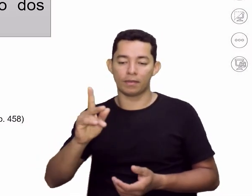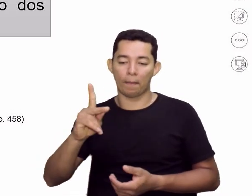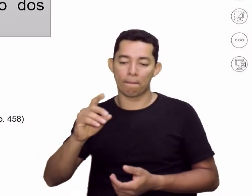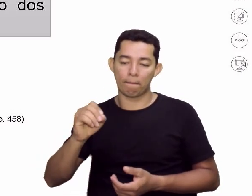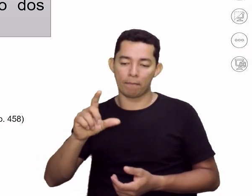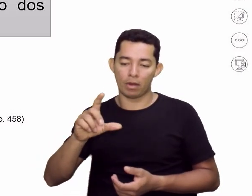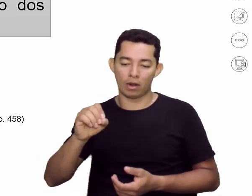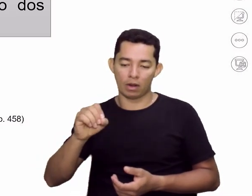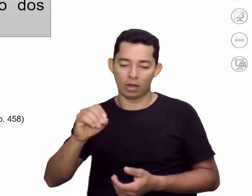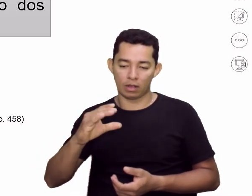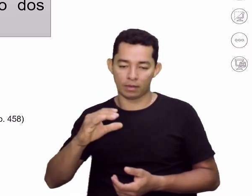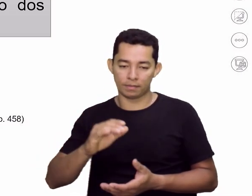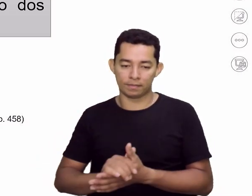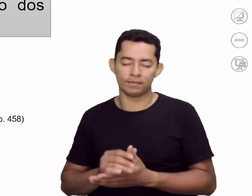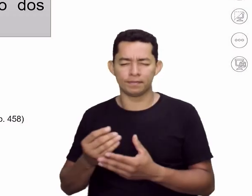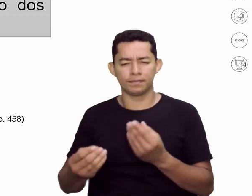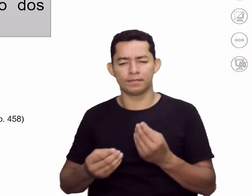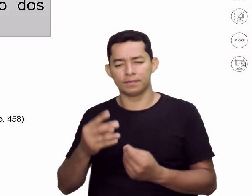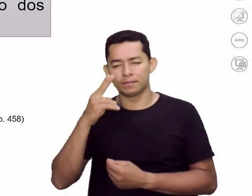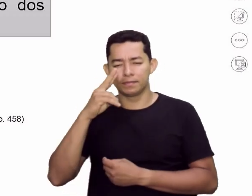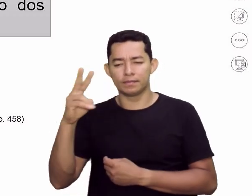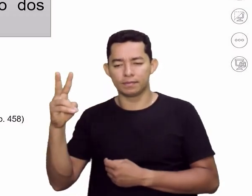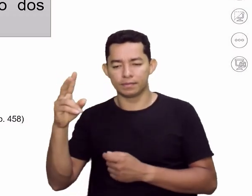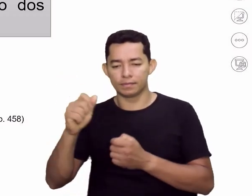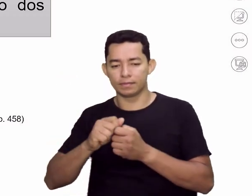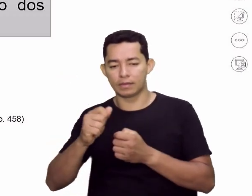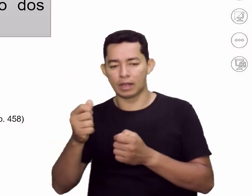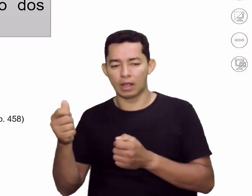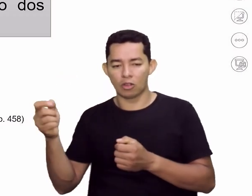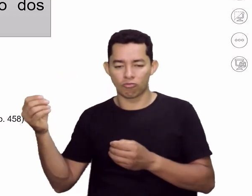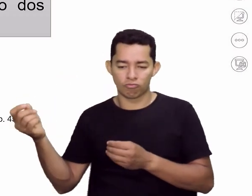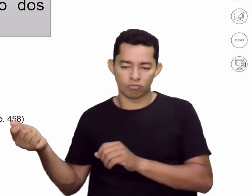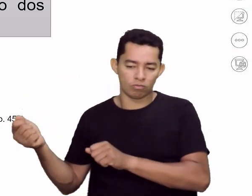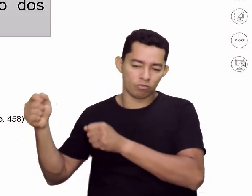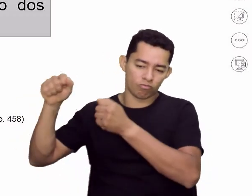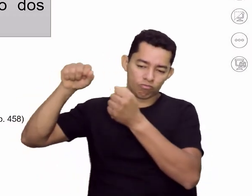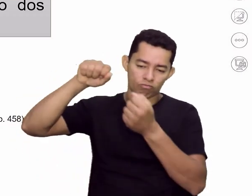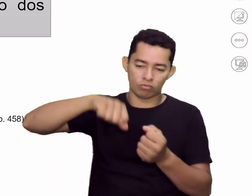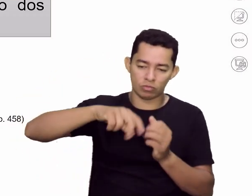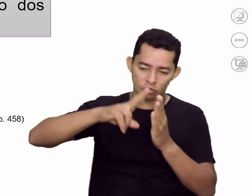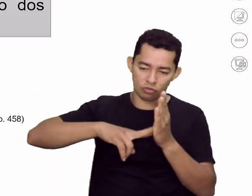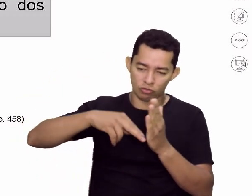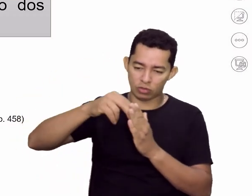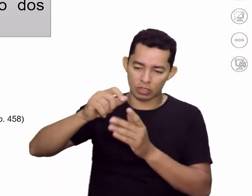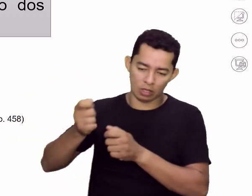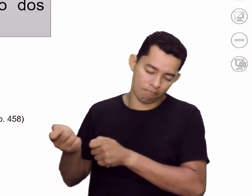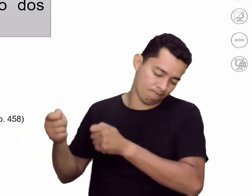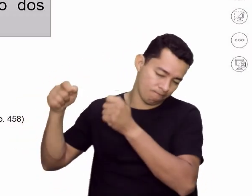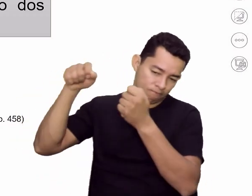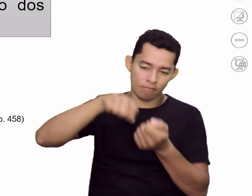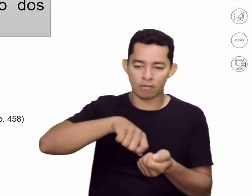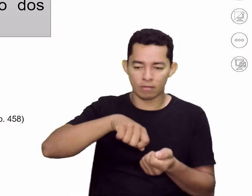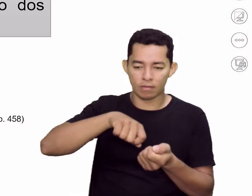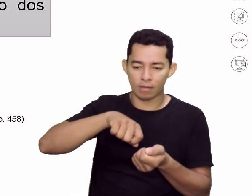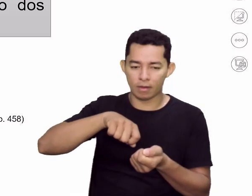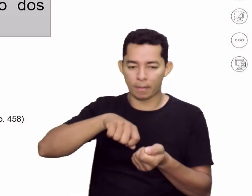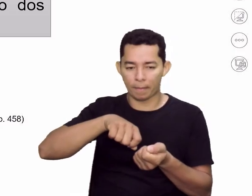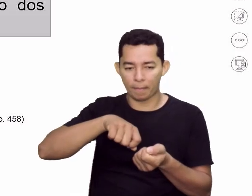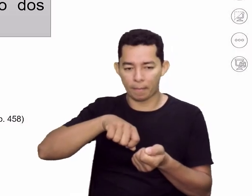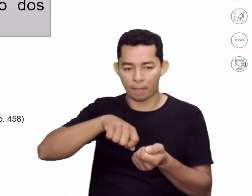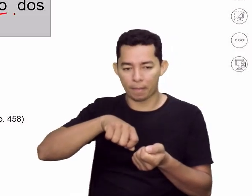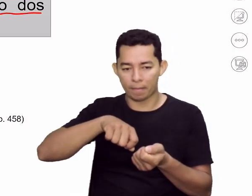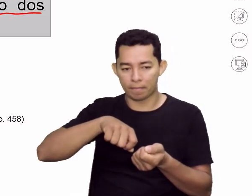Olha só como ele fez essa composição. Derramou tinta sobre uma base, né, estilo de